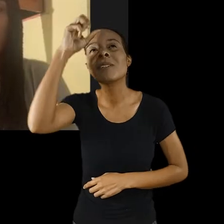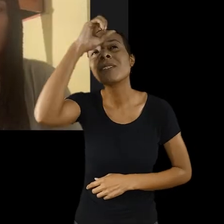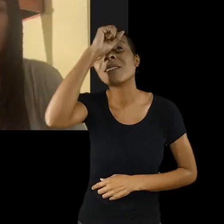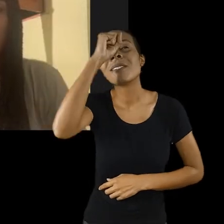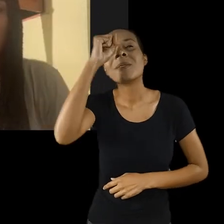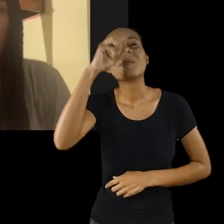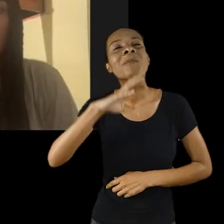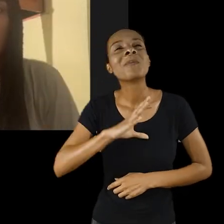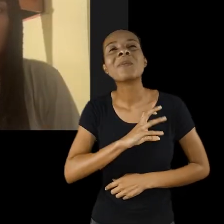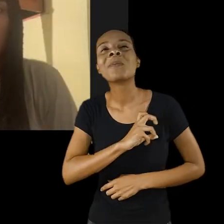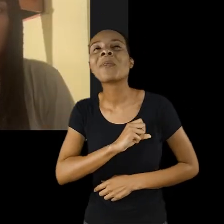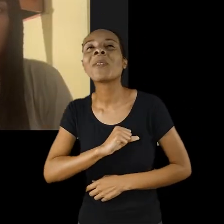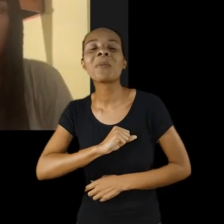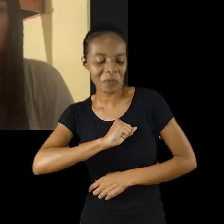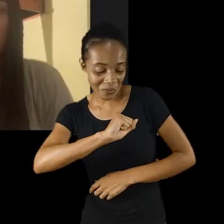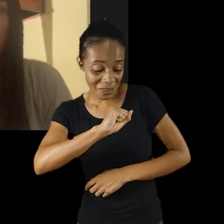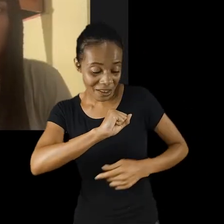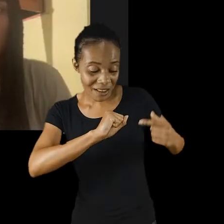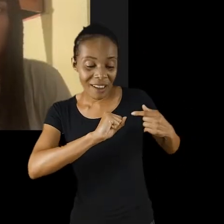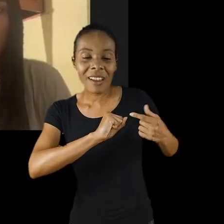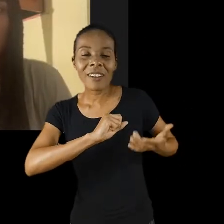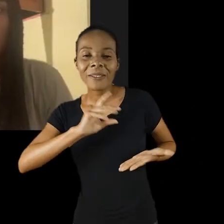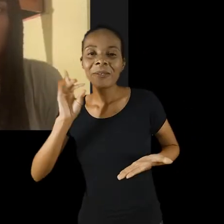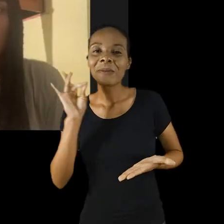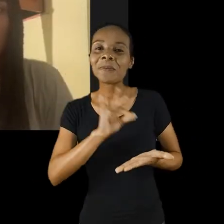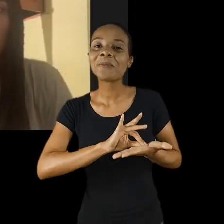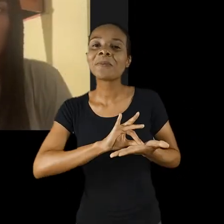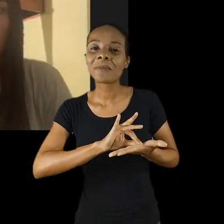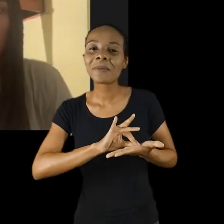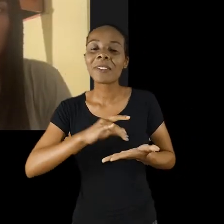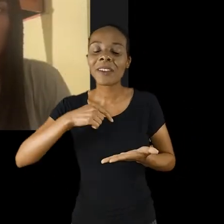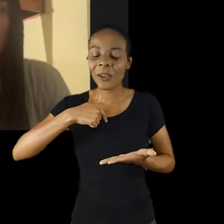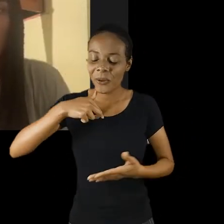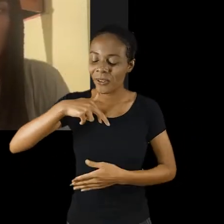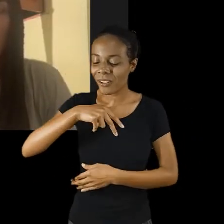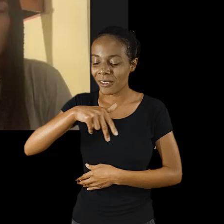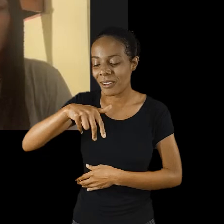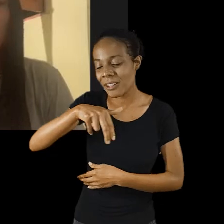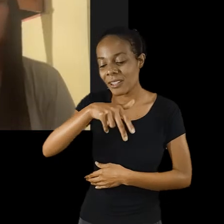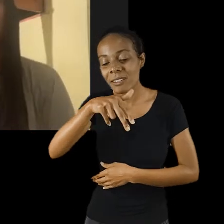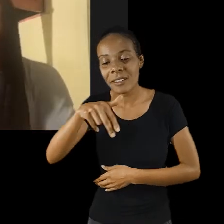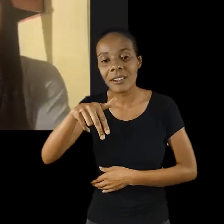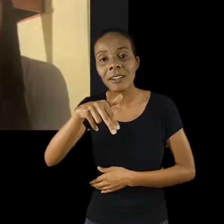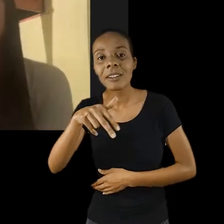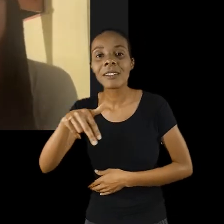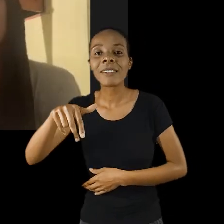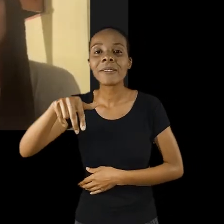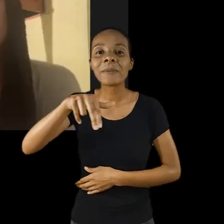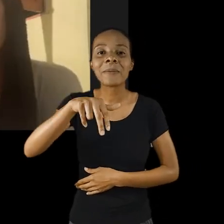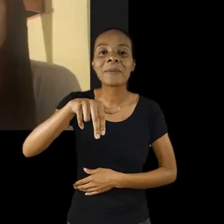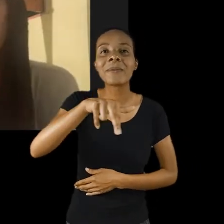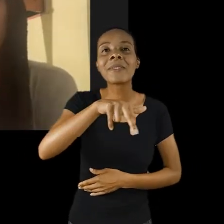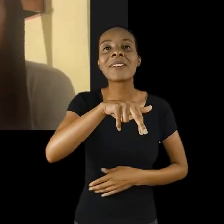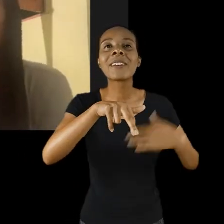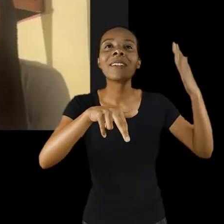de verdade. Eu irei por aí sabendo que se vem